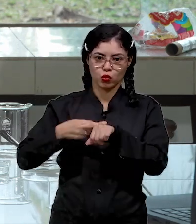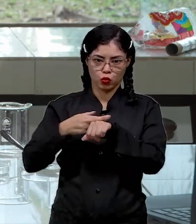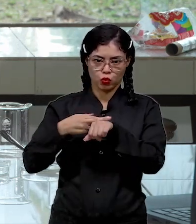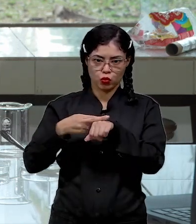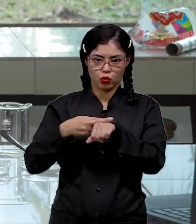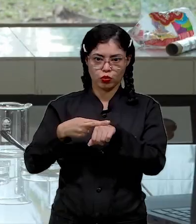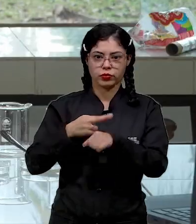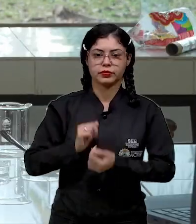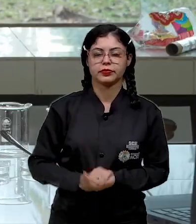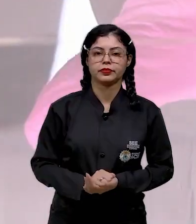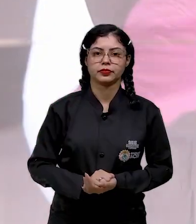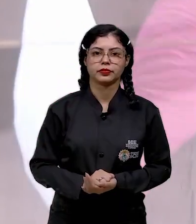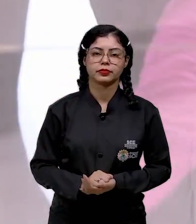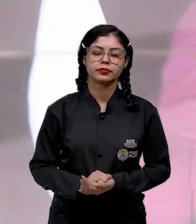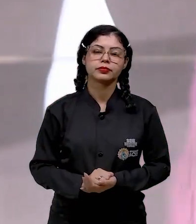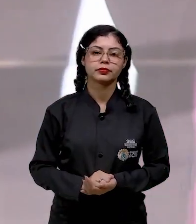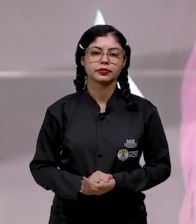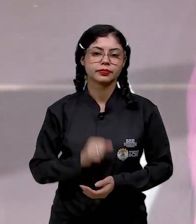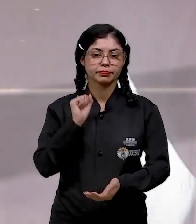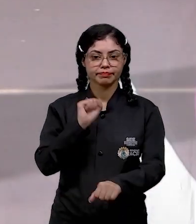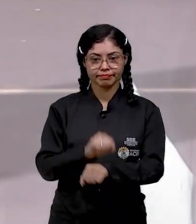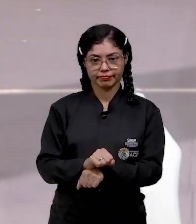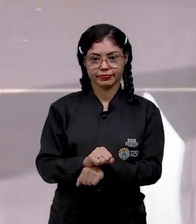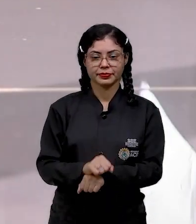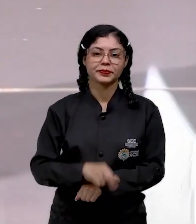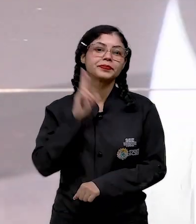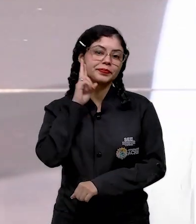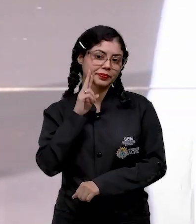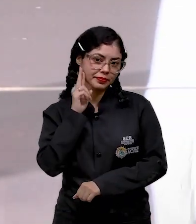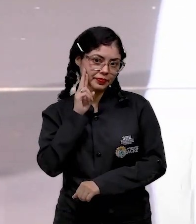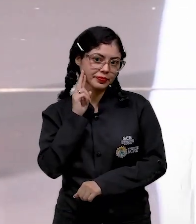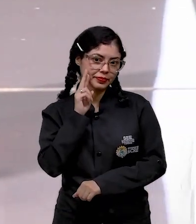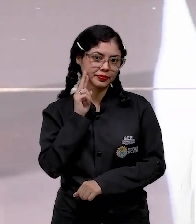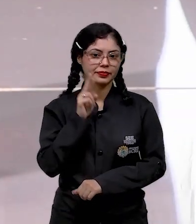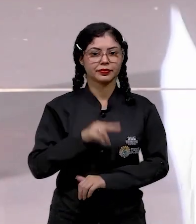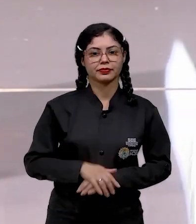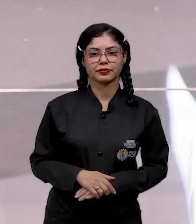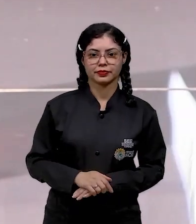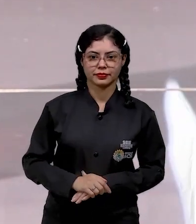roxa. E aí a gente deixa ela em repouso e aos poucos